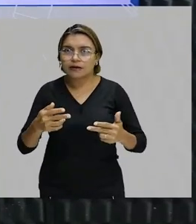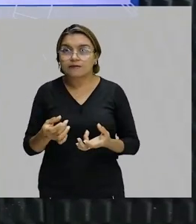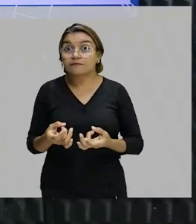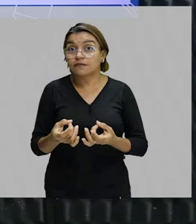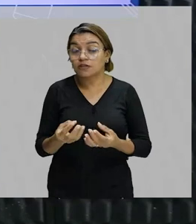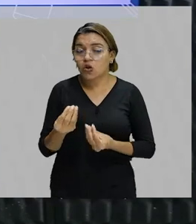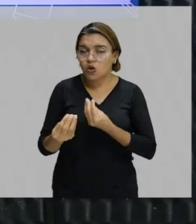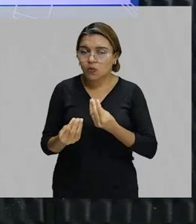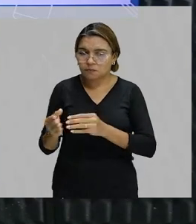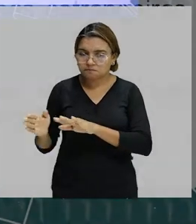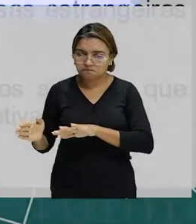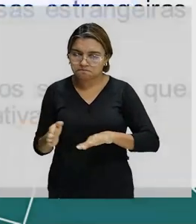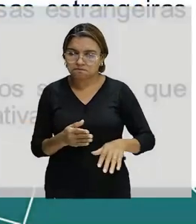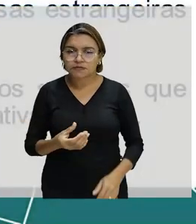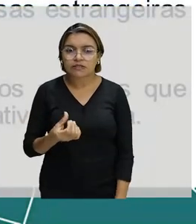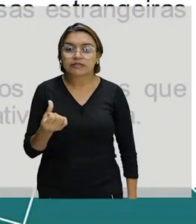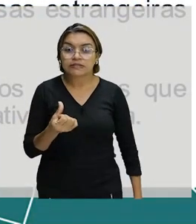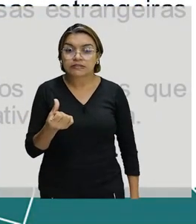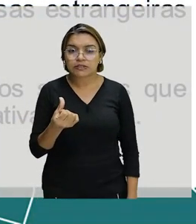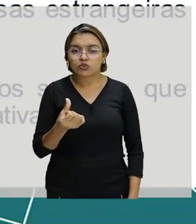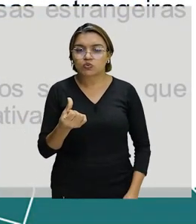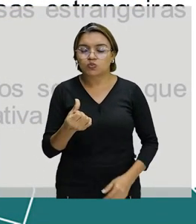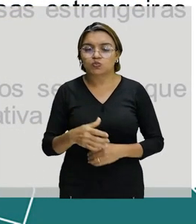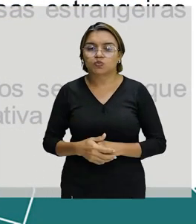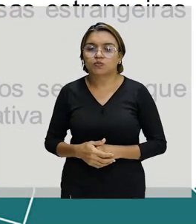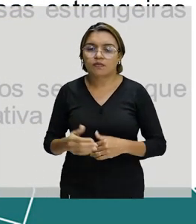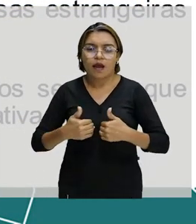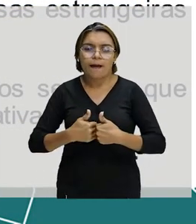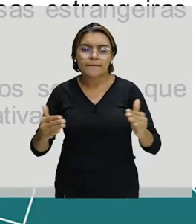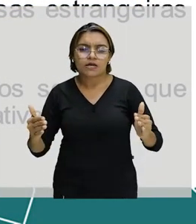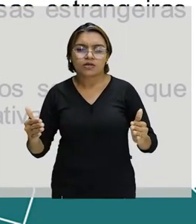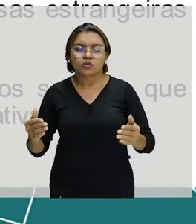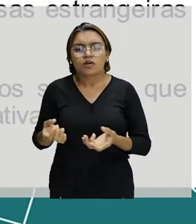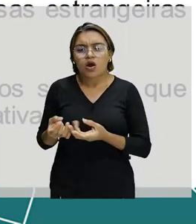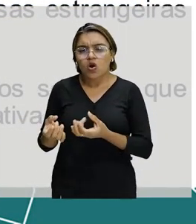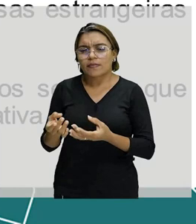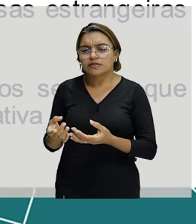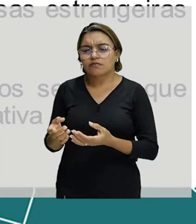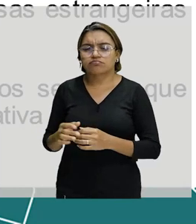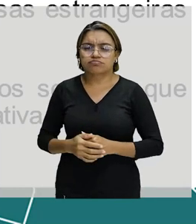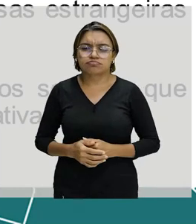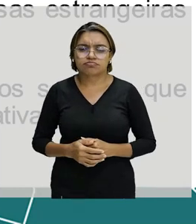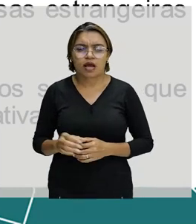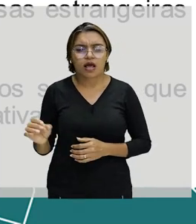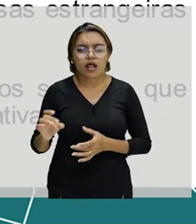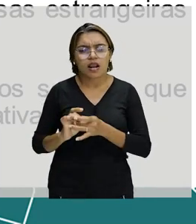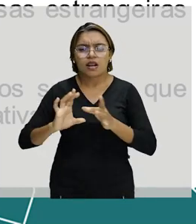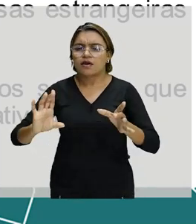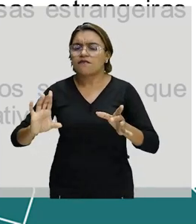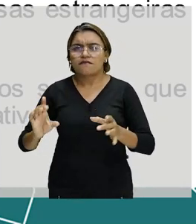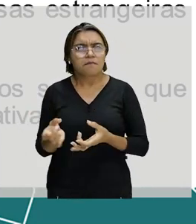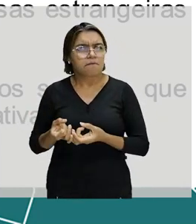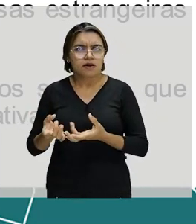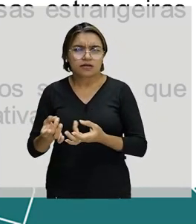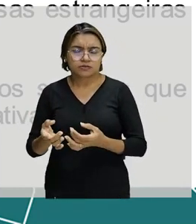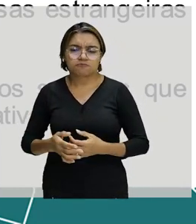importação sexto abertura comercial também chamada de livre mercado comercial é o